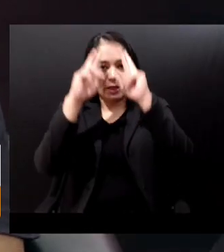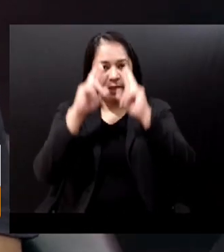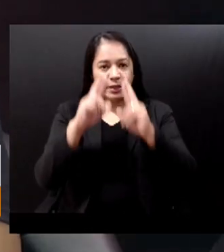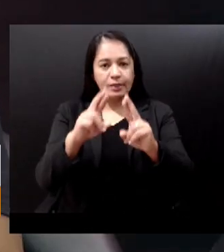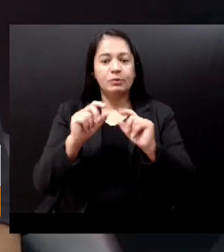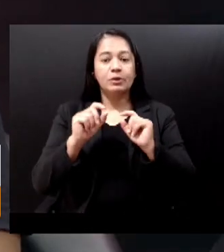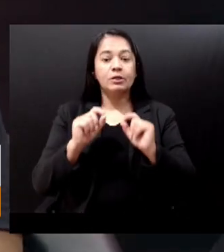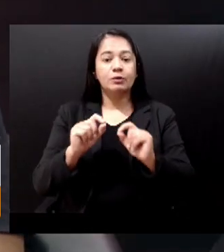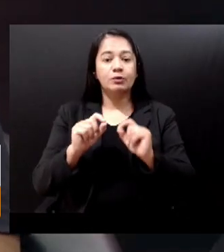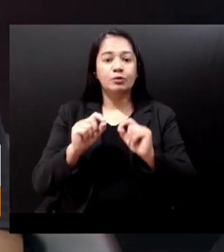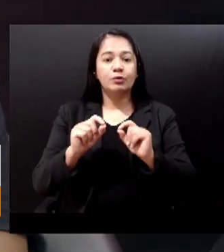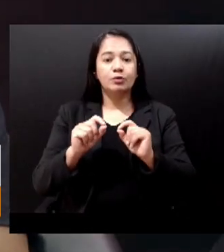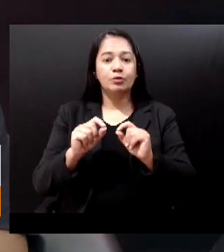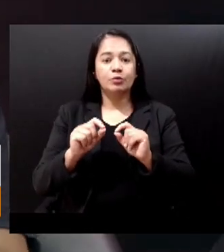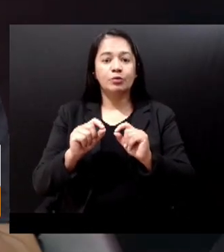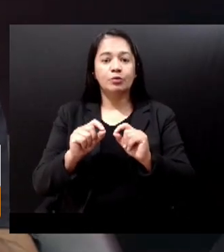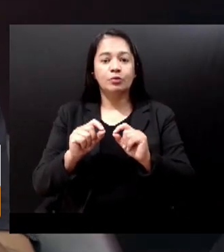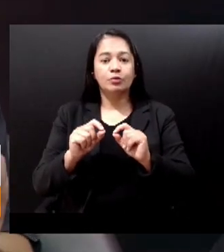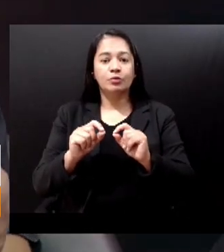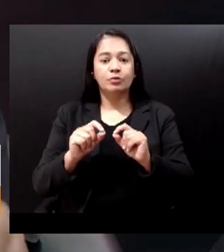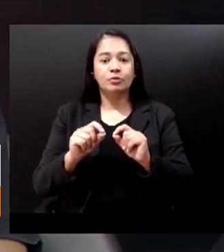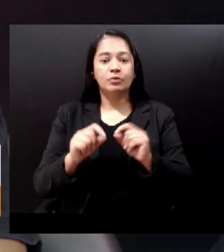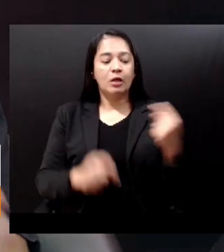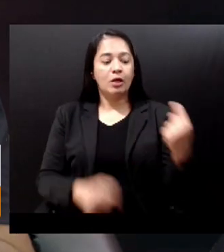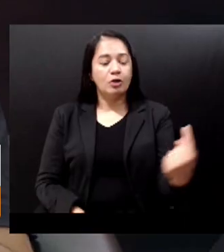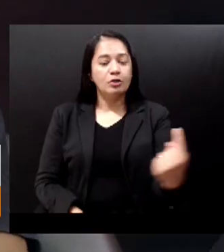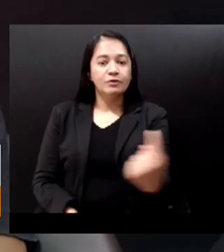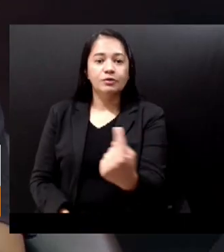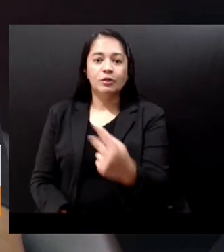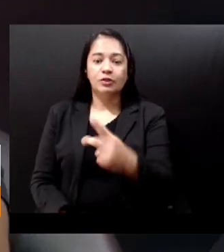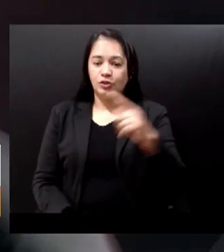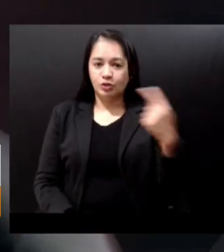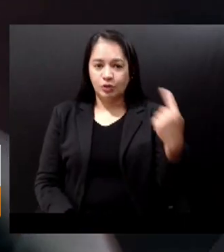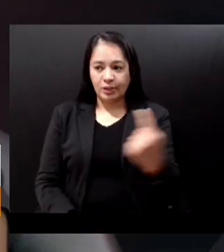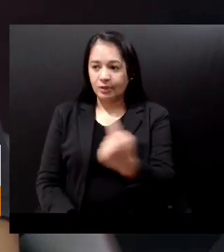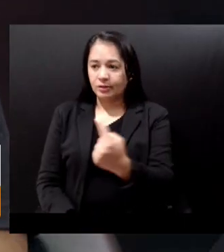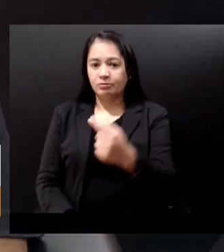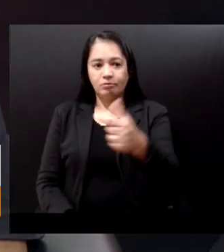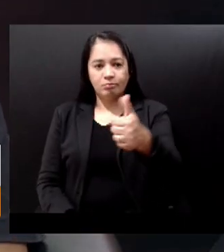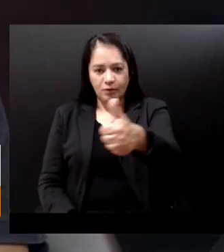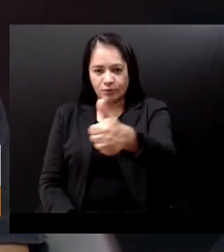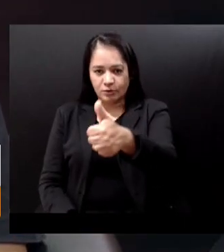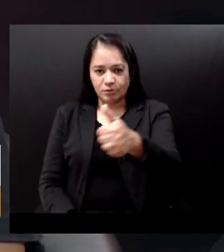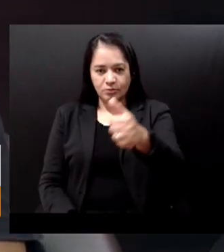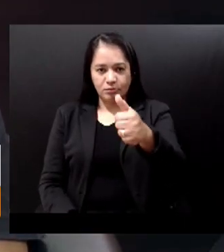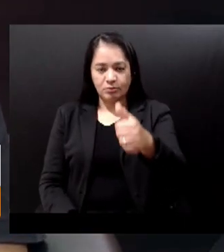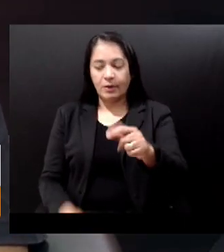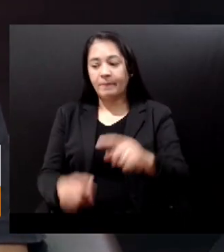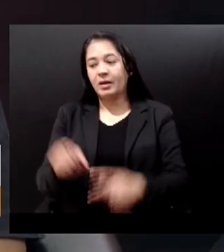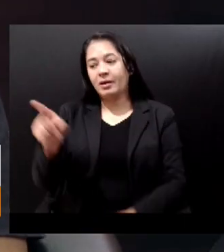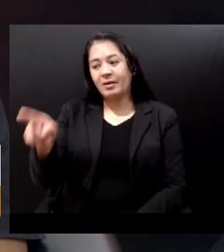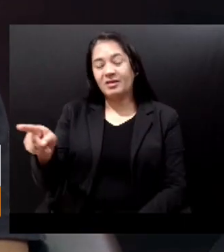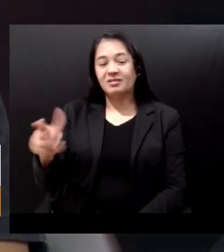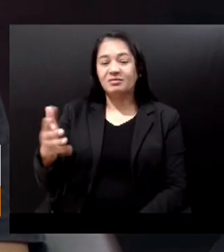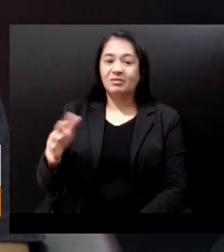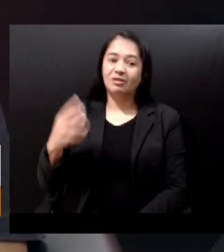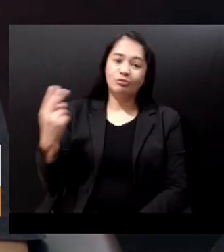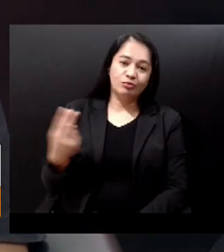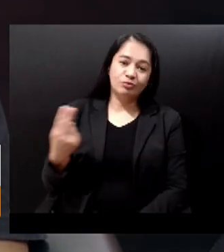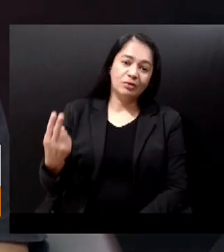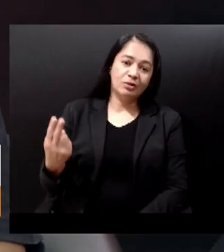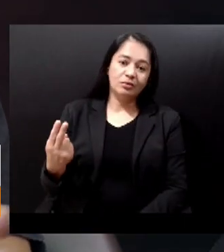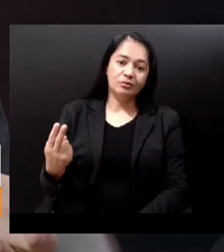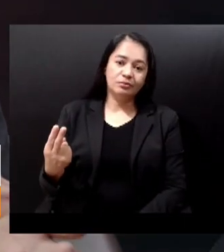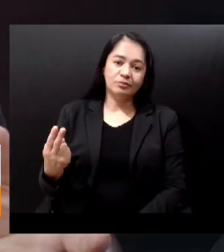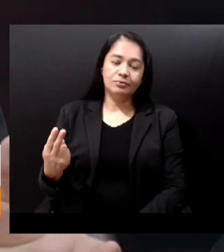de individualidade biológica. sim, Então, deu certo para você, não necessariamente vai dar certo para o seu irmão, para o seu amiguinho, para o seu exato. colega.